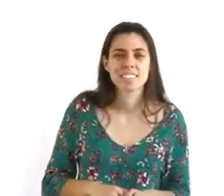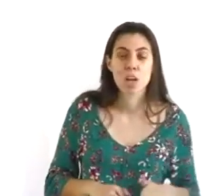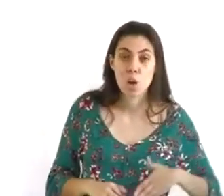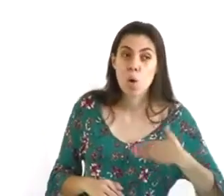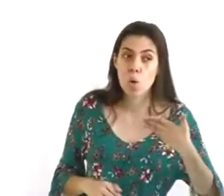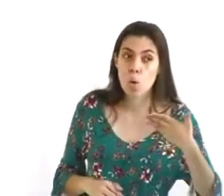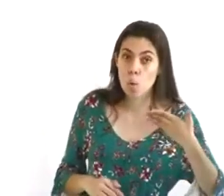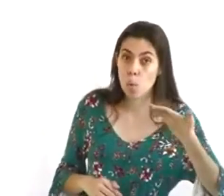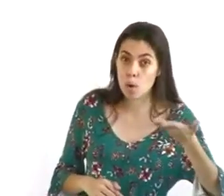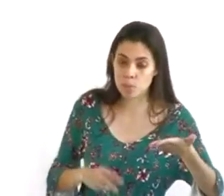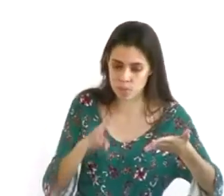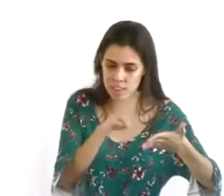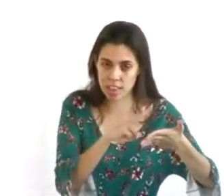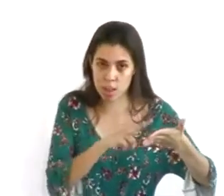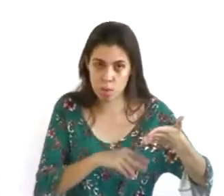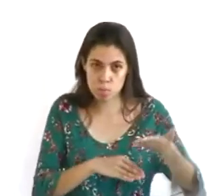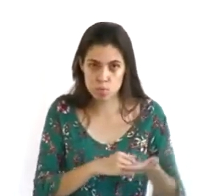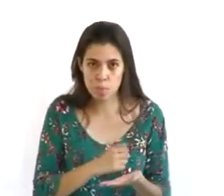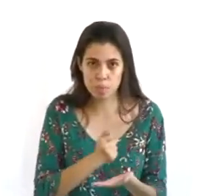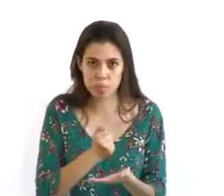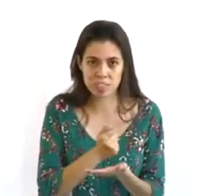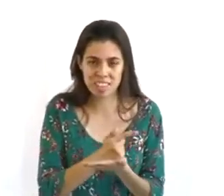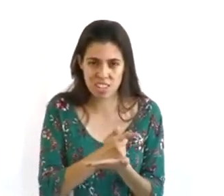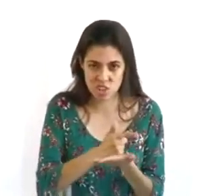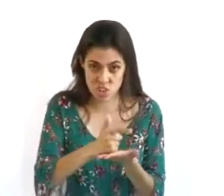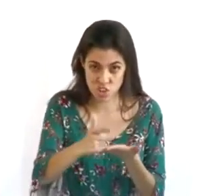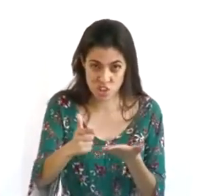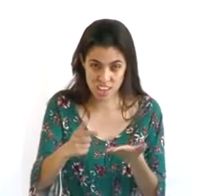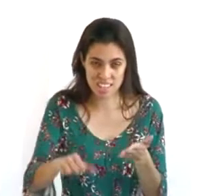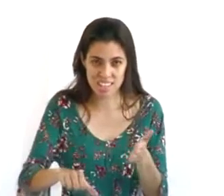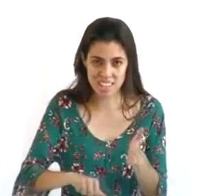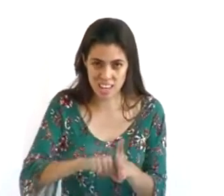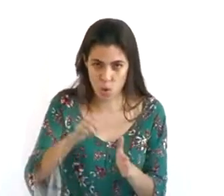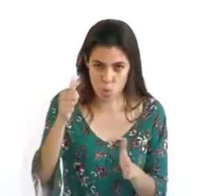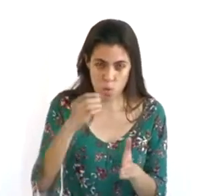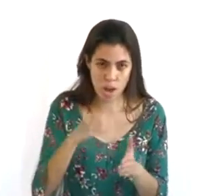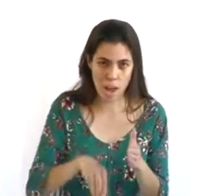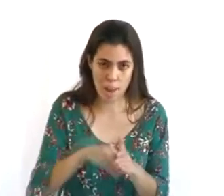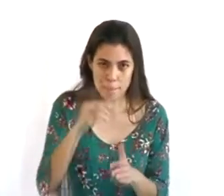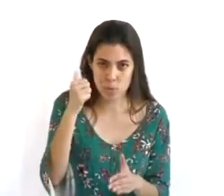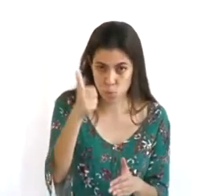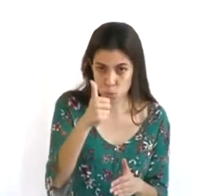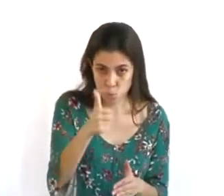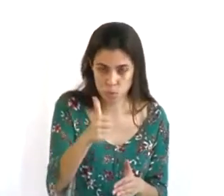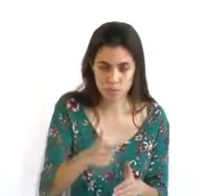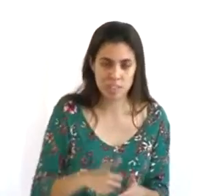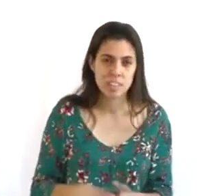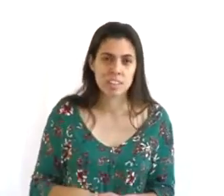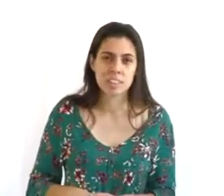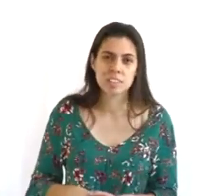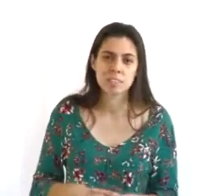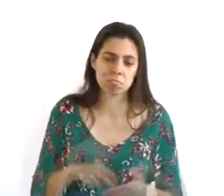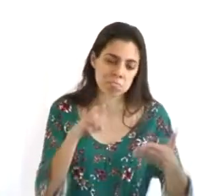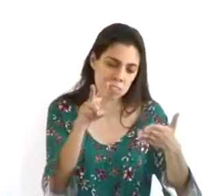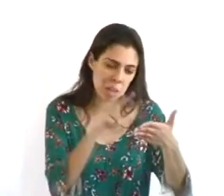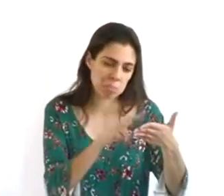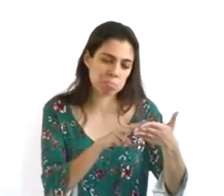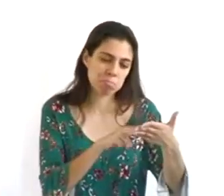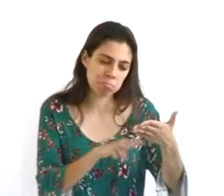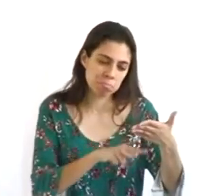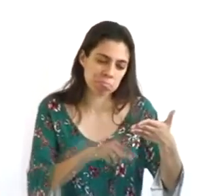de Gênesis 1, Gênesis 2, sobretudo, como é lindo e é glorioso ler aquela passagem das Escrituras tão combatida,